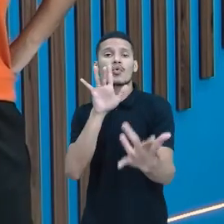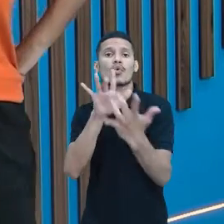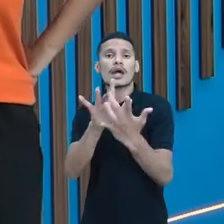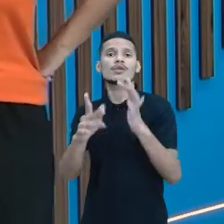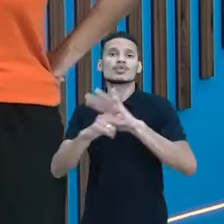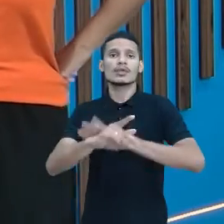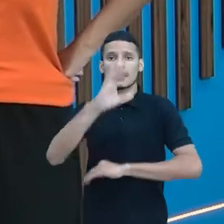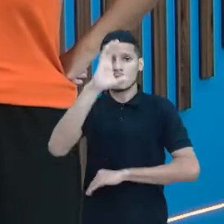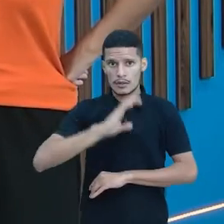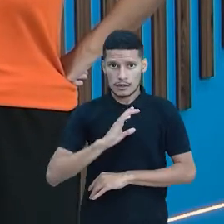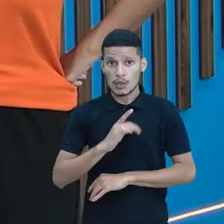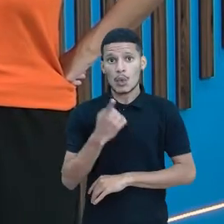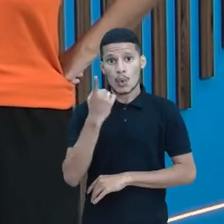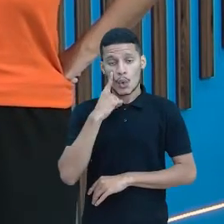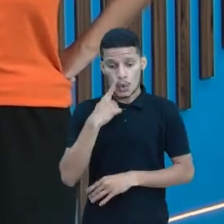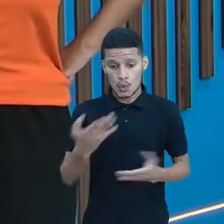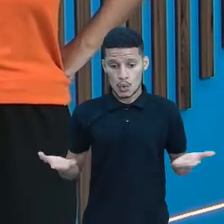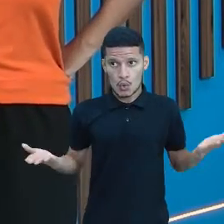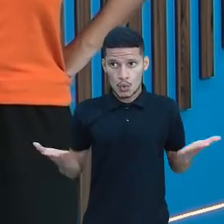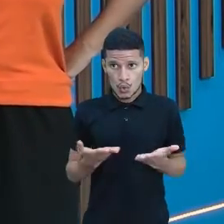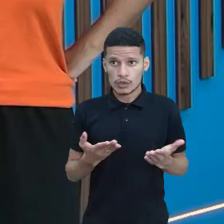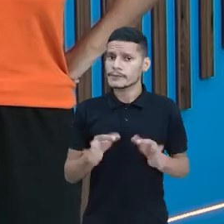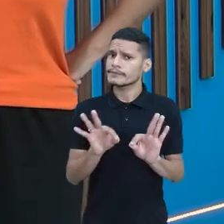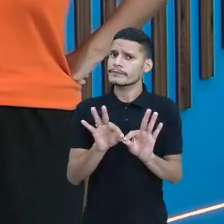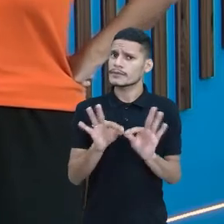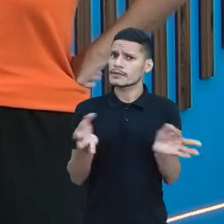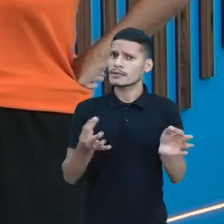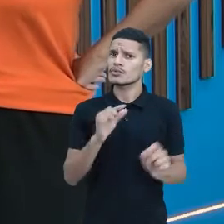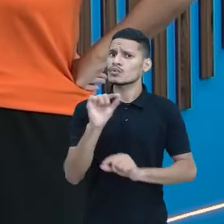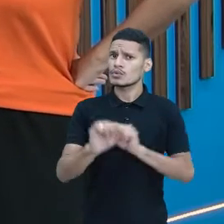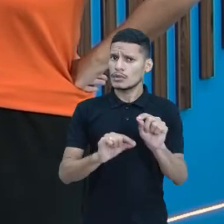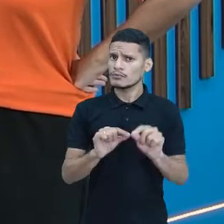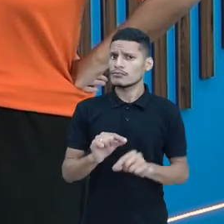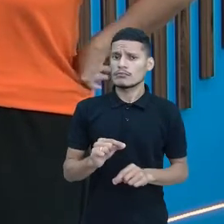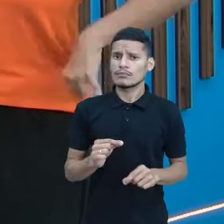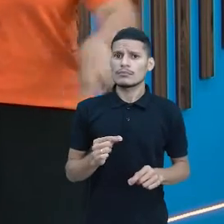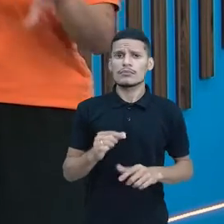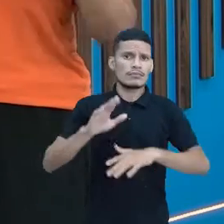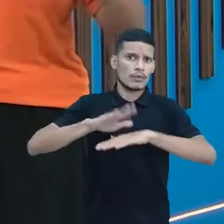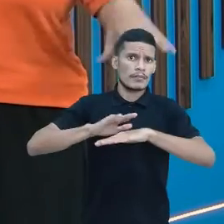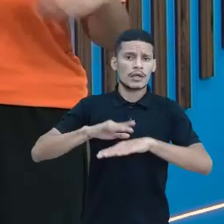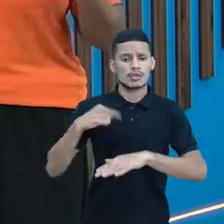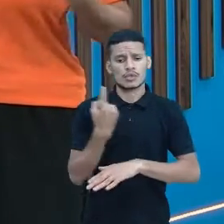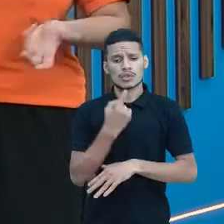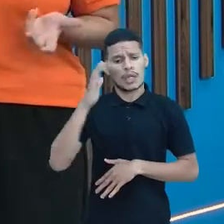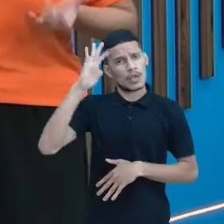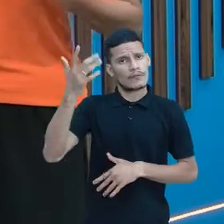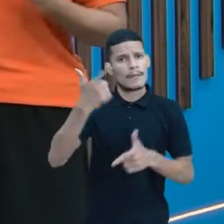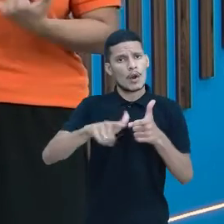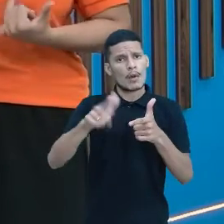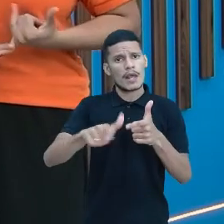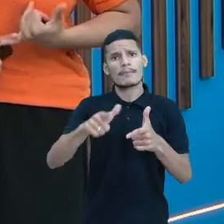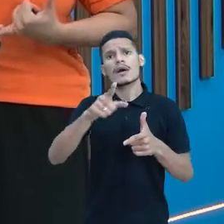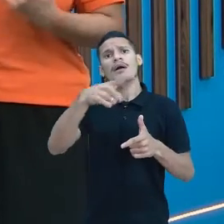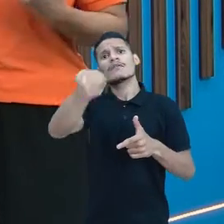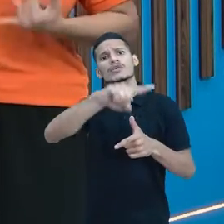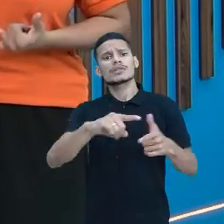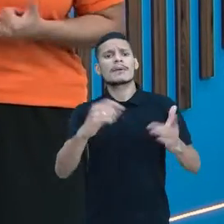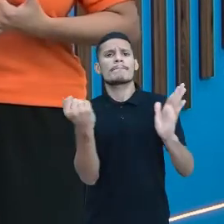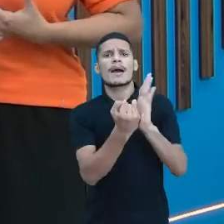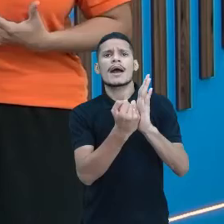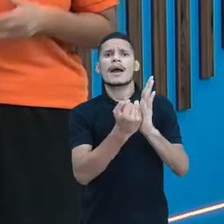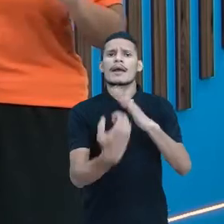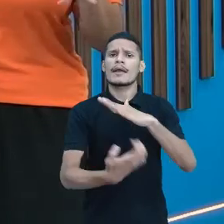Aconteceu que, atualmente, é muito mais simples, às vezes, resolver qualquer problema que você tenha com alguma marca,